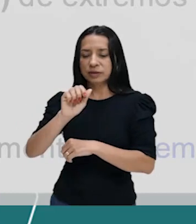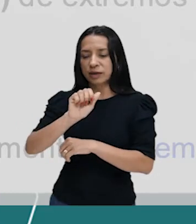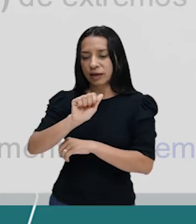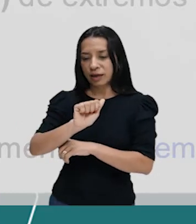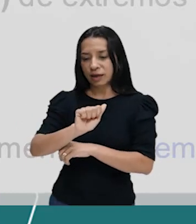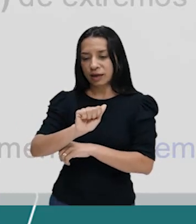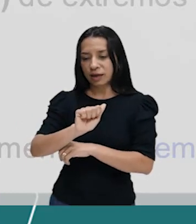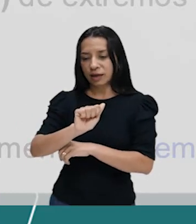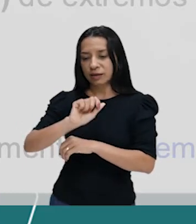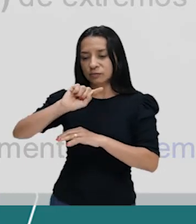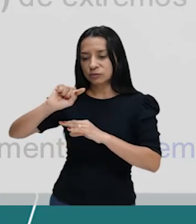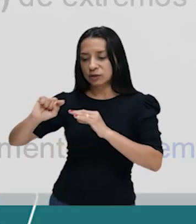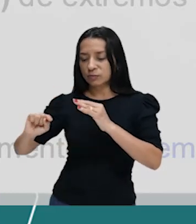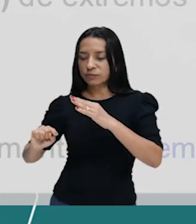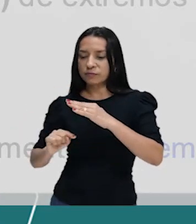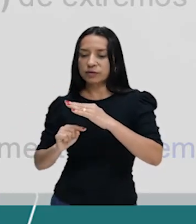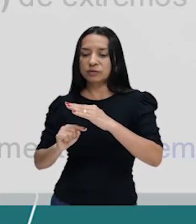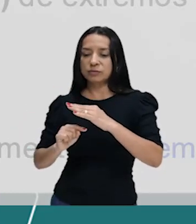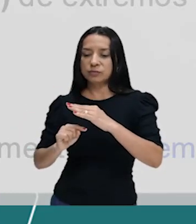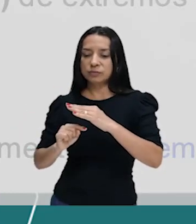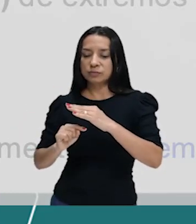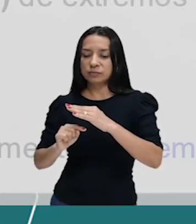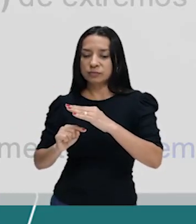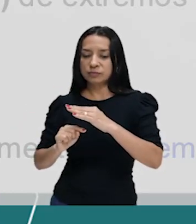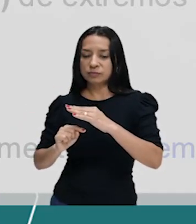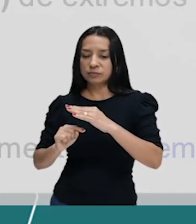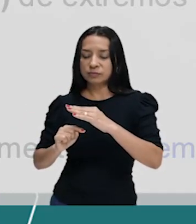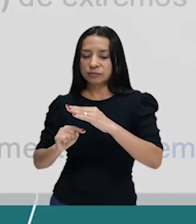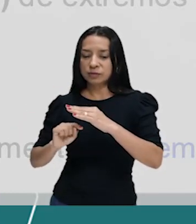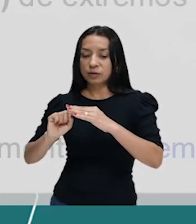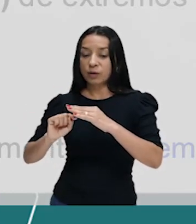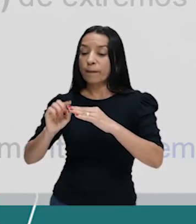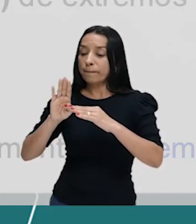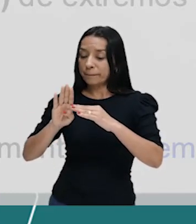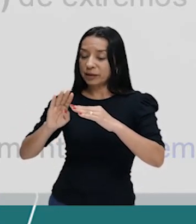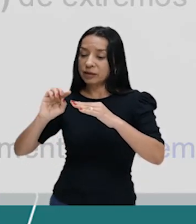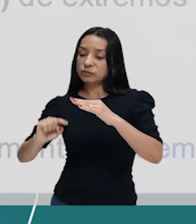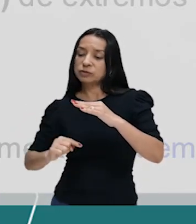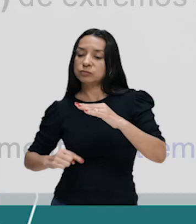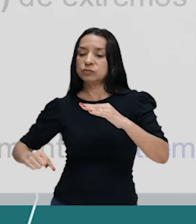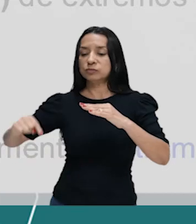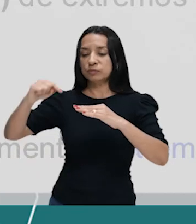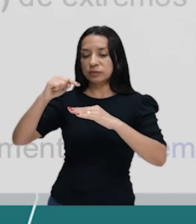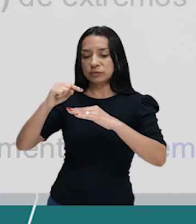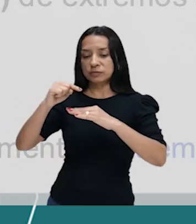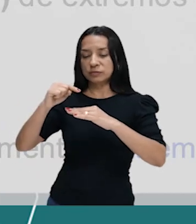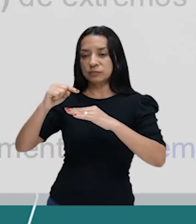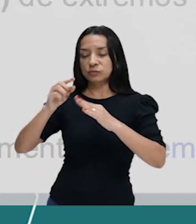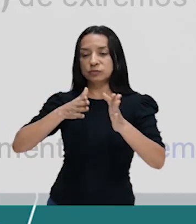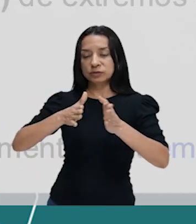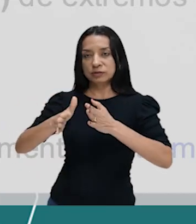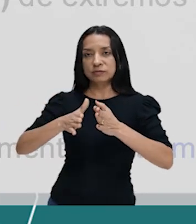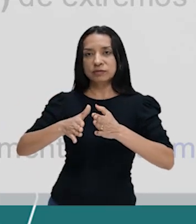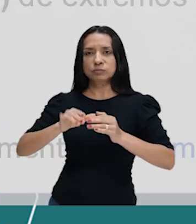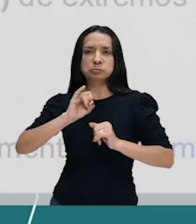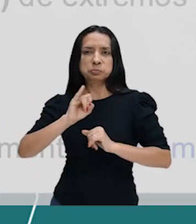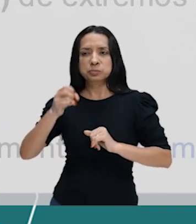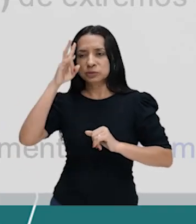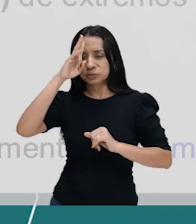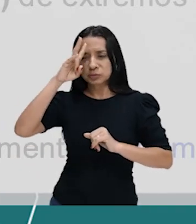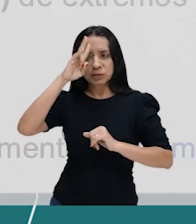o extremo inferior e B é o chamado extremo superior do intervalo. Renata, e se eu não lembrar